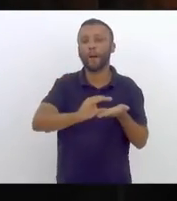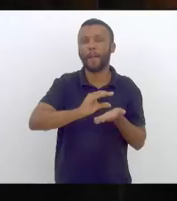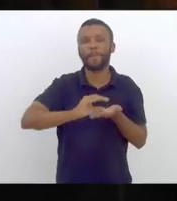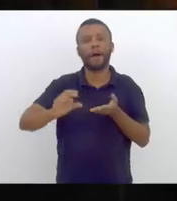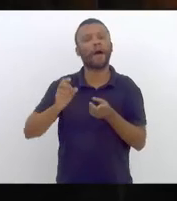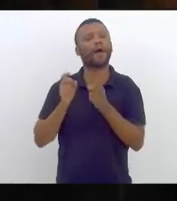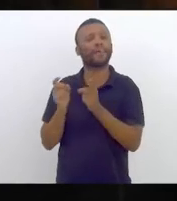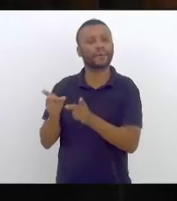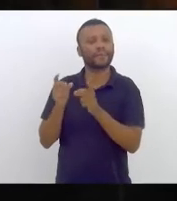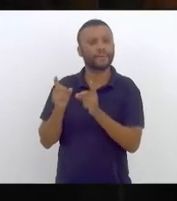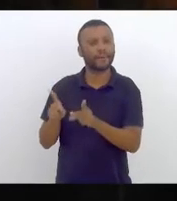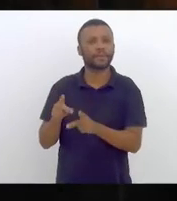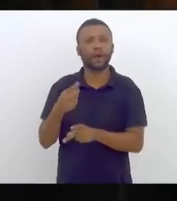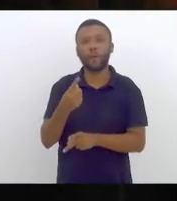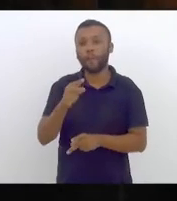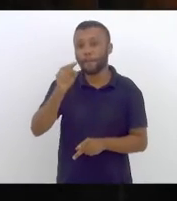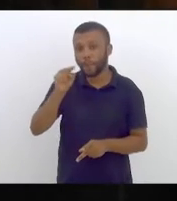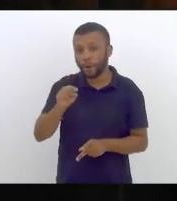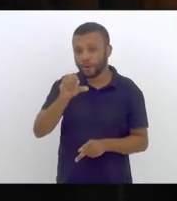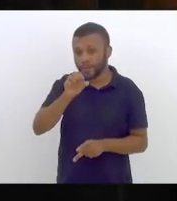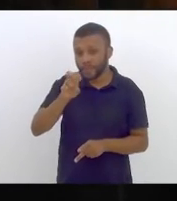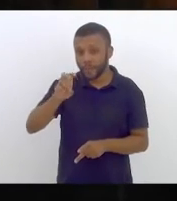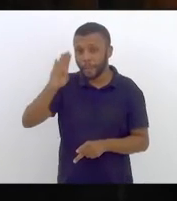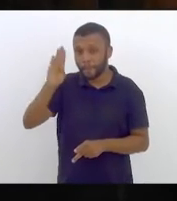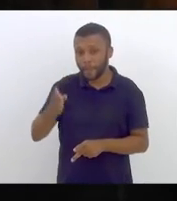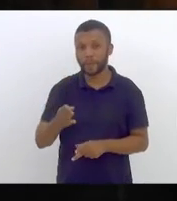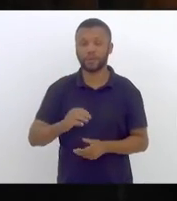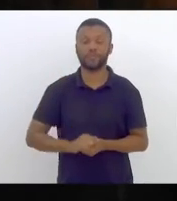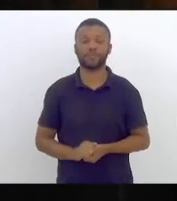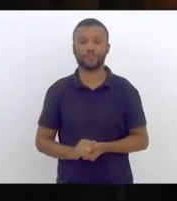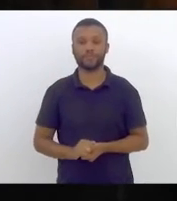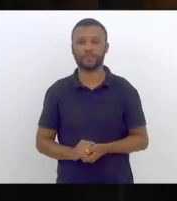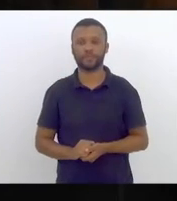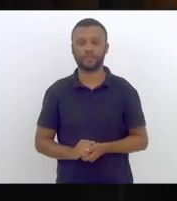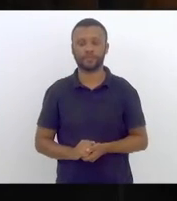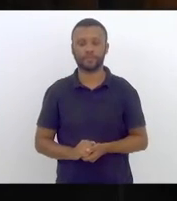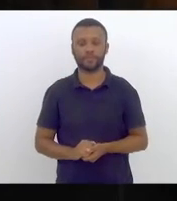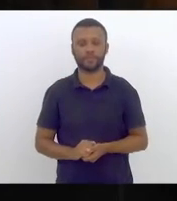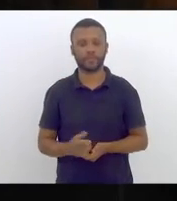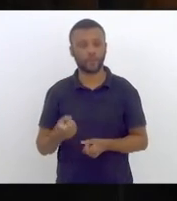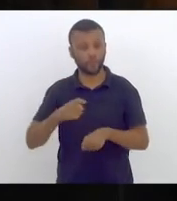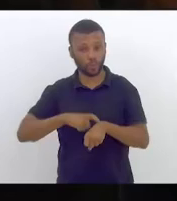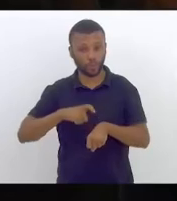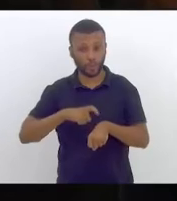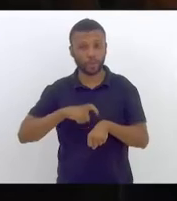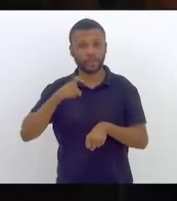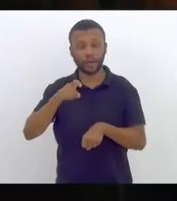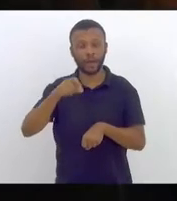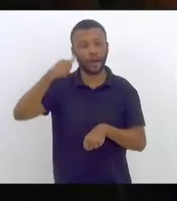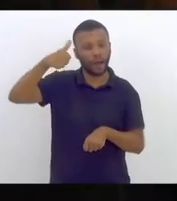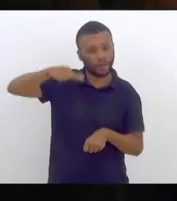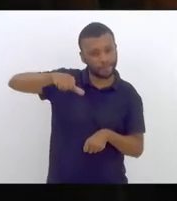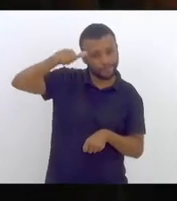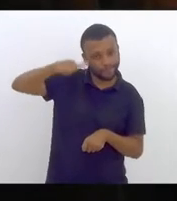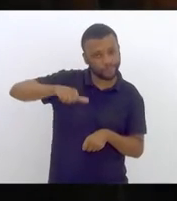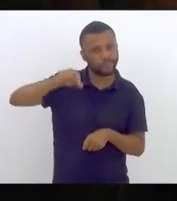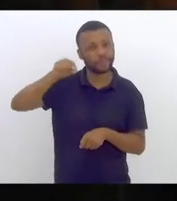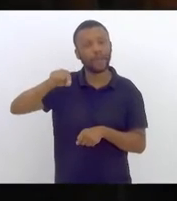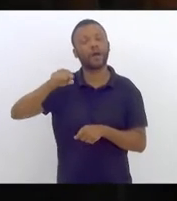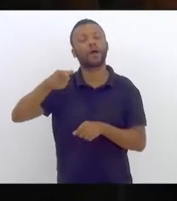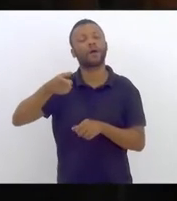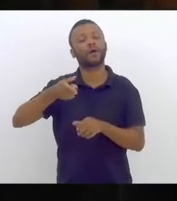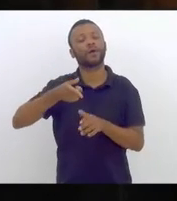venda 1,95 bilhão. Com a homologação do novo regime de